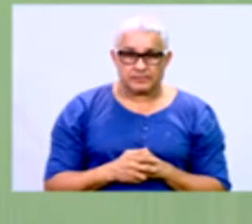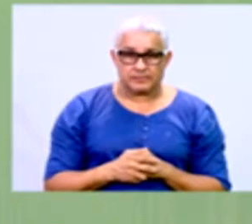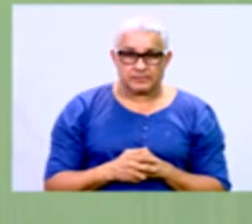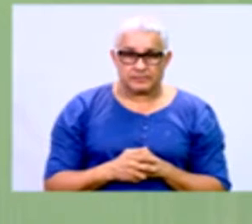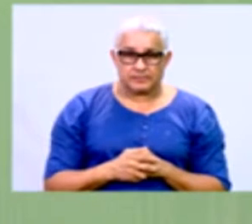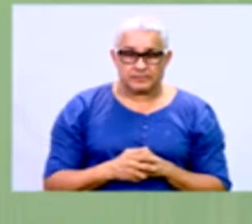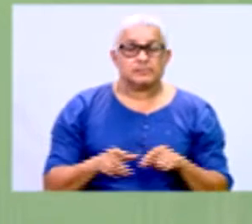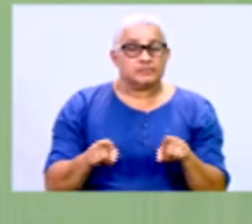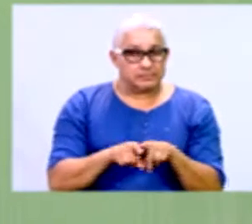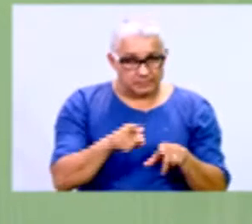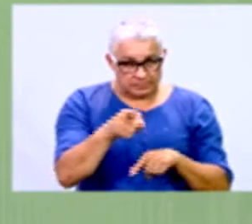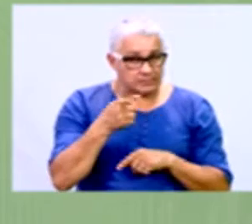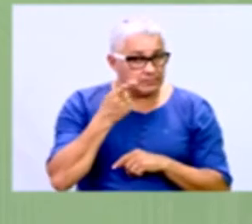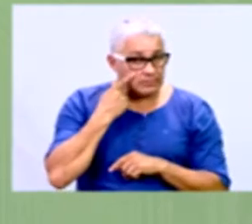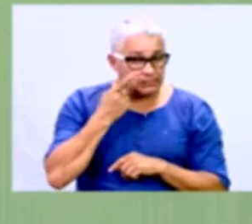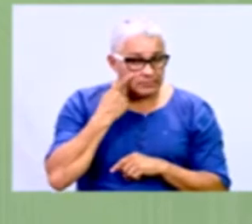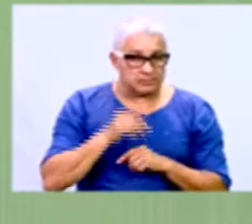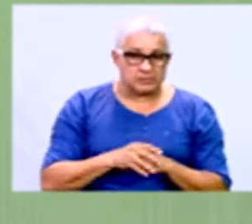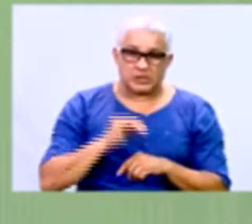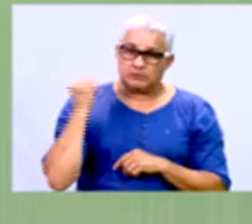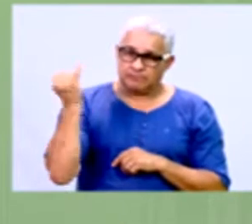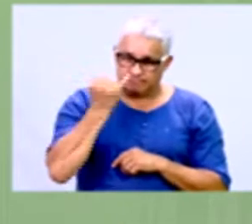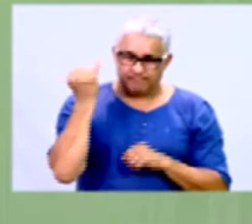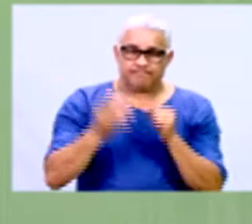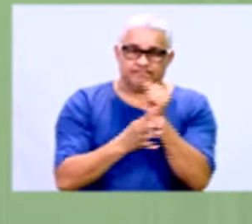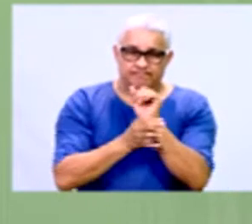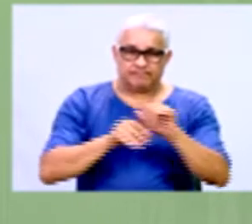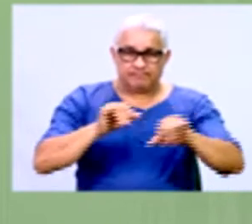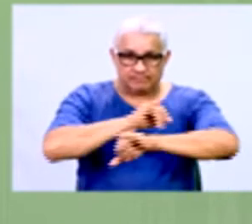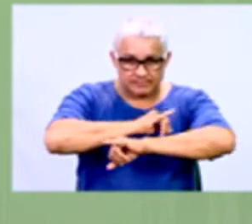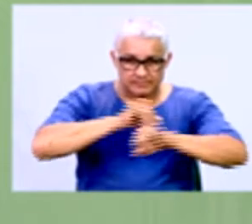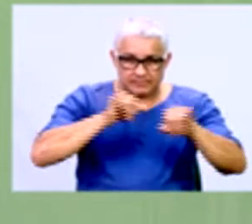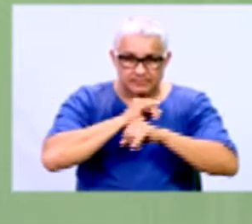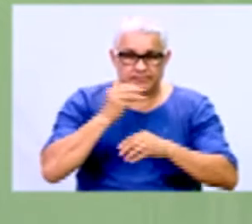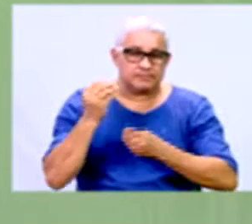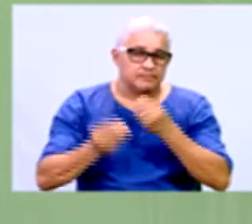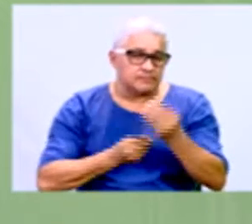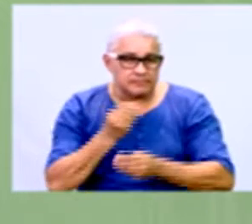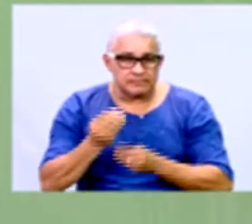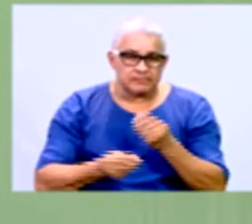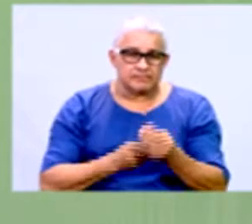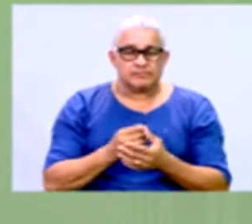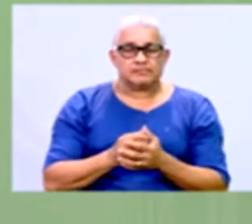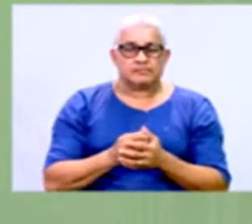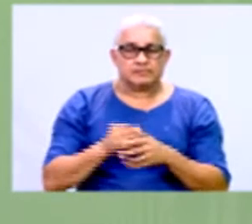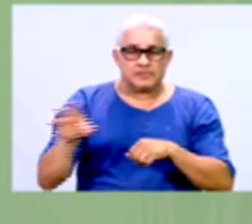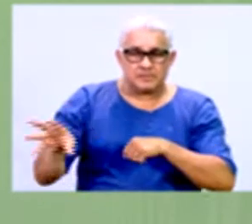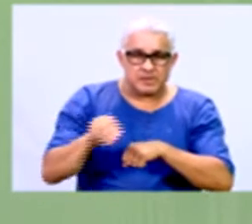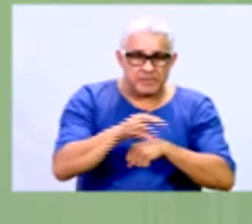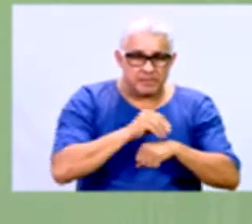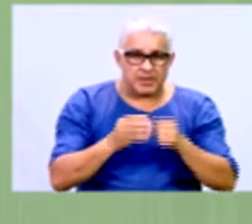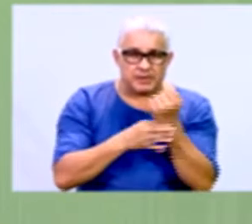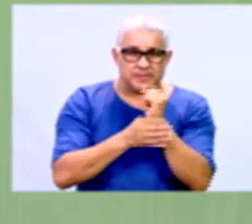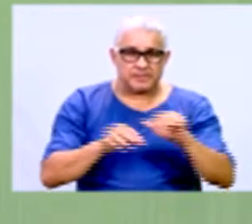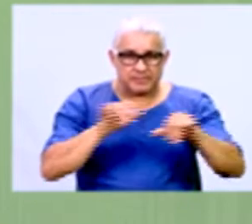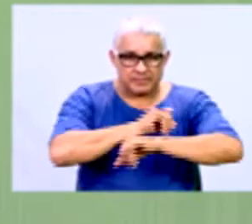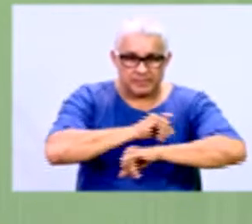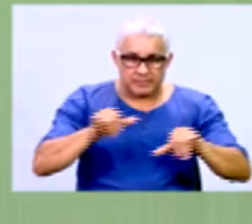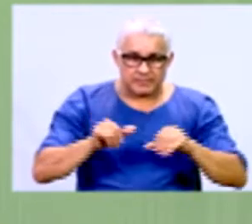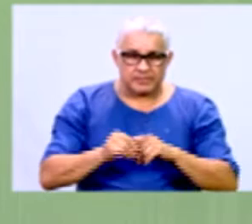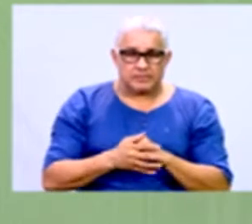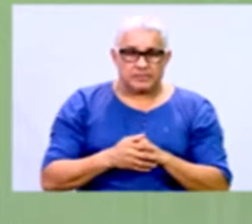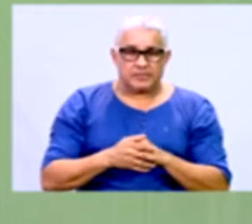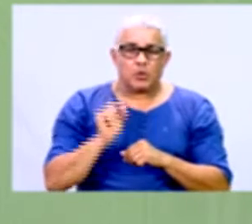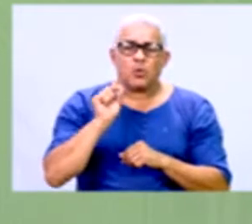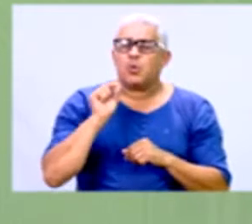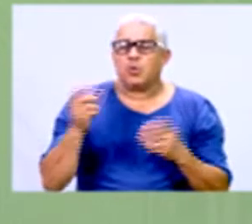Vocês viram aqui, né, ó, a importância da segurança da informação, e quando a gente levantou segurança da informação, a gente viu que nada mais